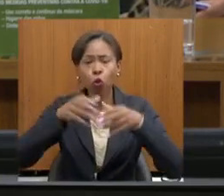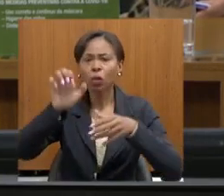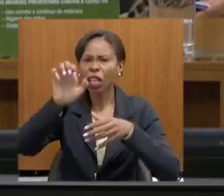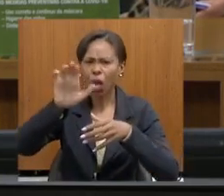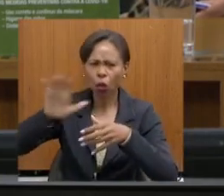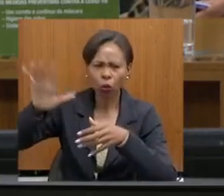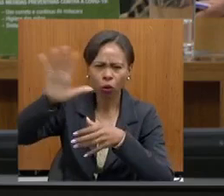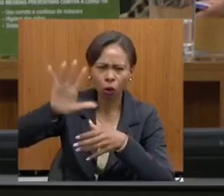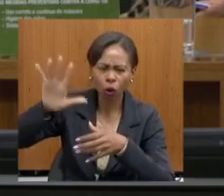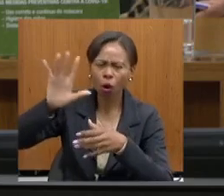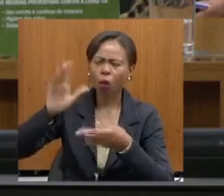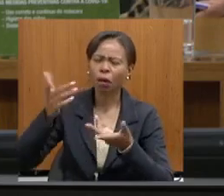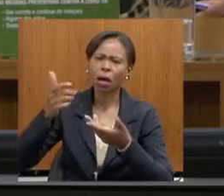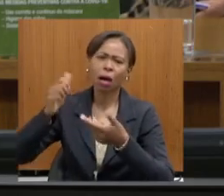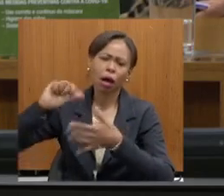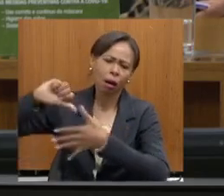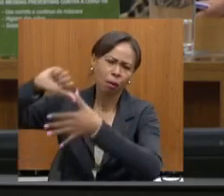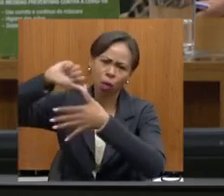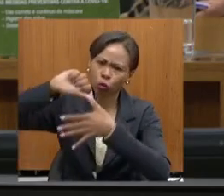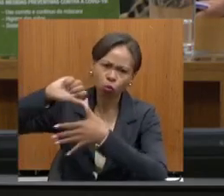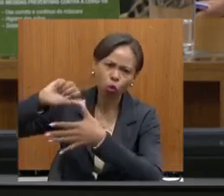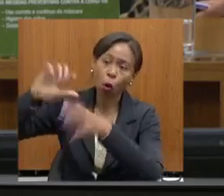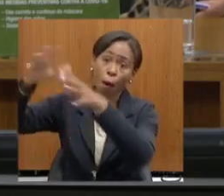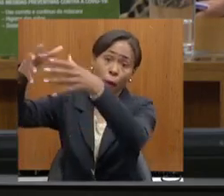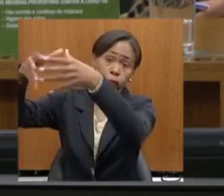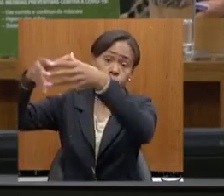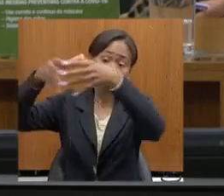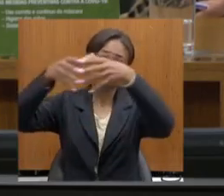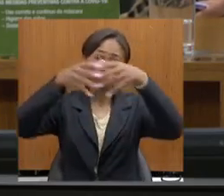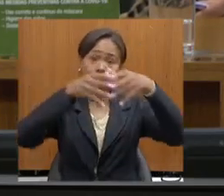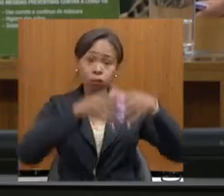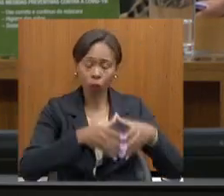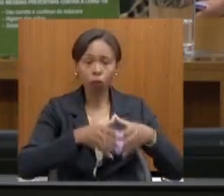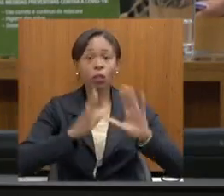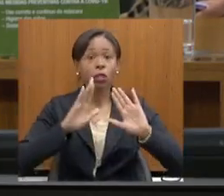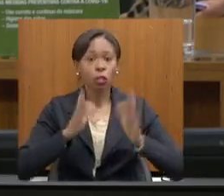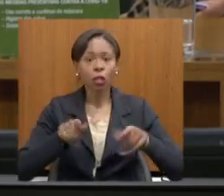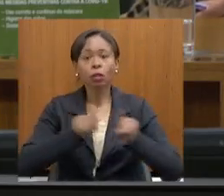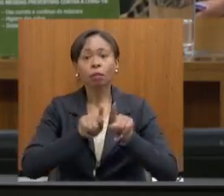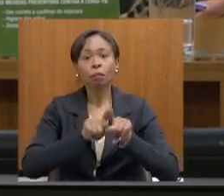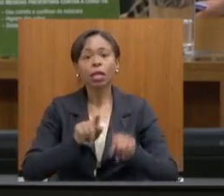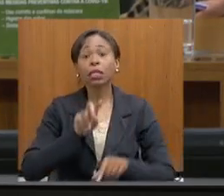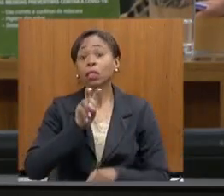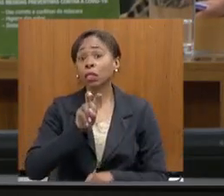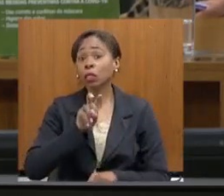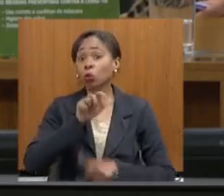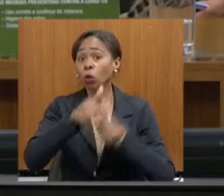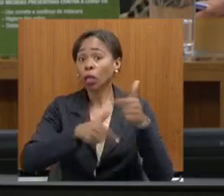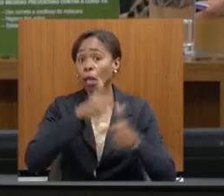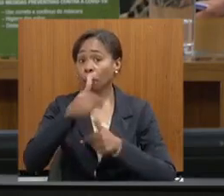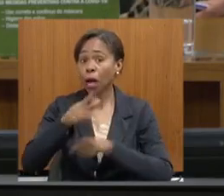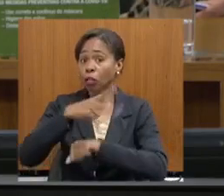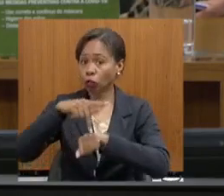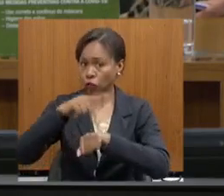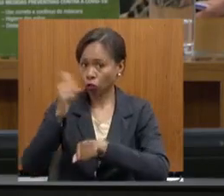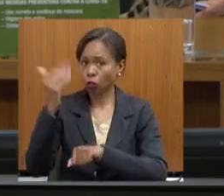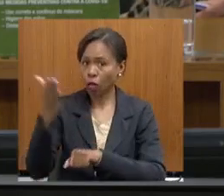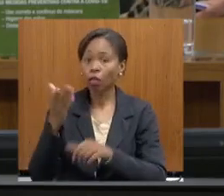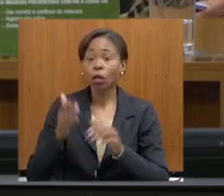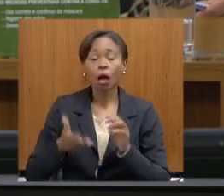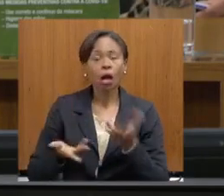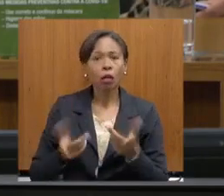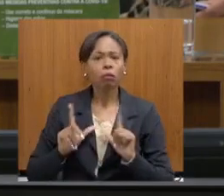e da América do Sul né fizemos cinco missões internacionais fomos à Índia